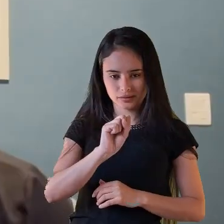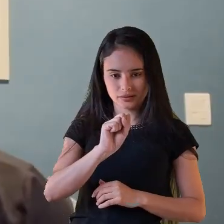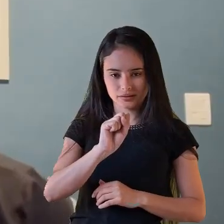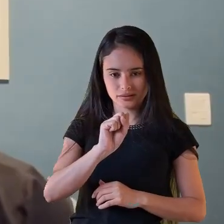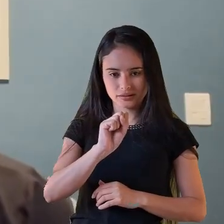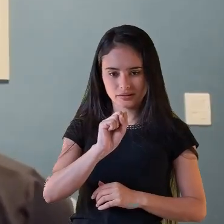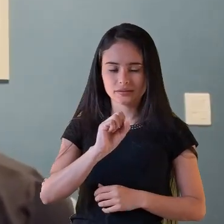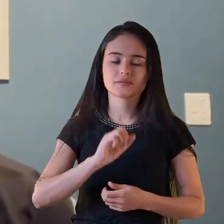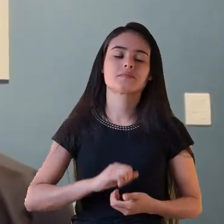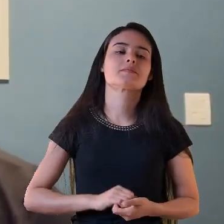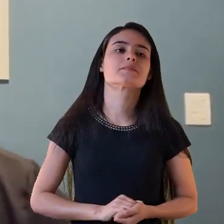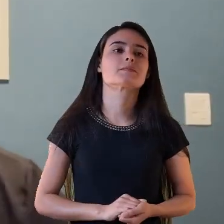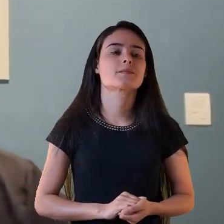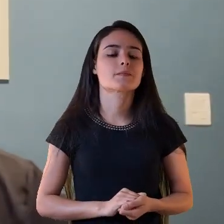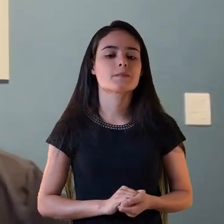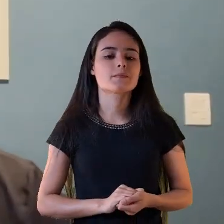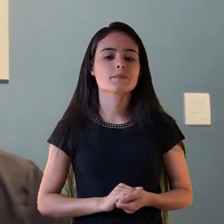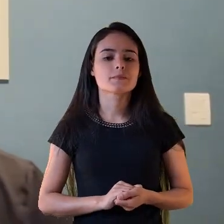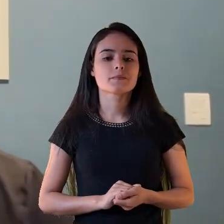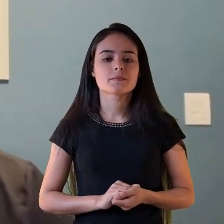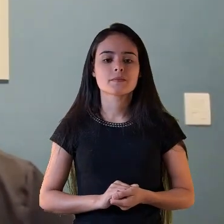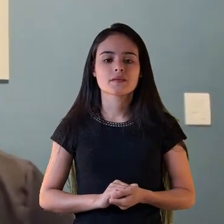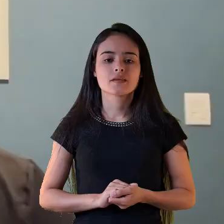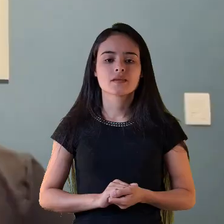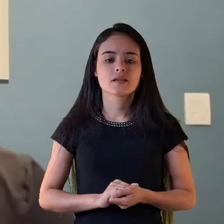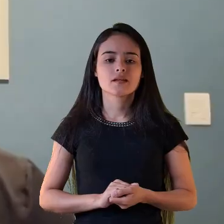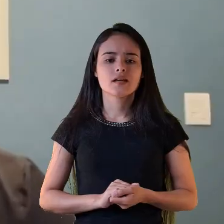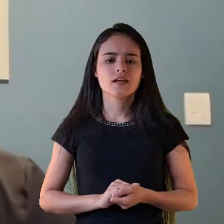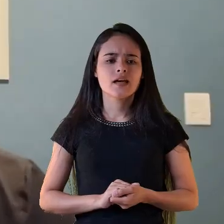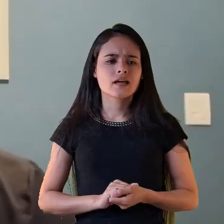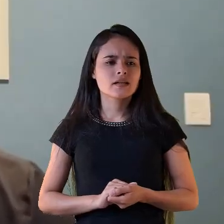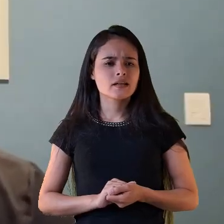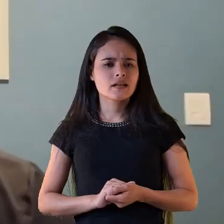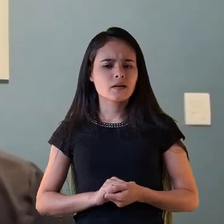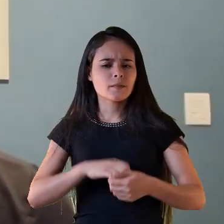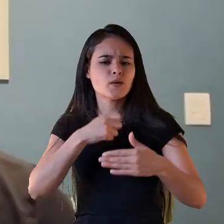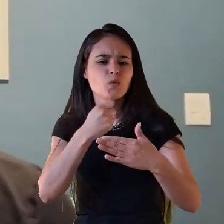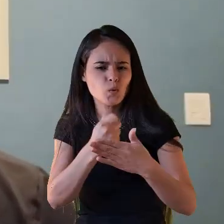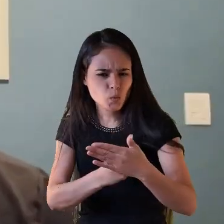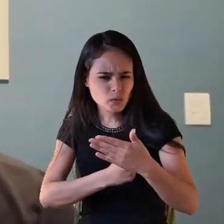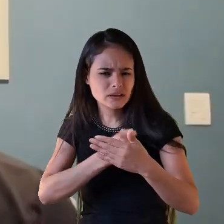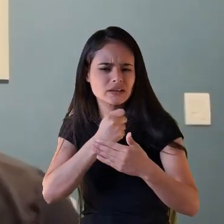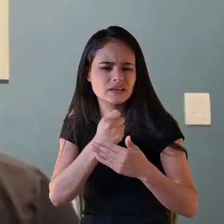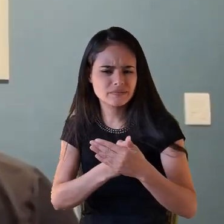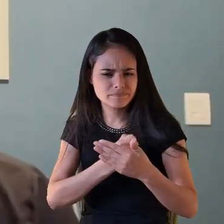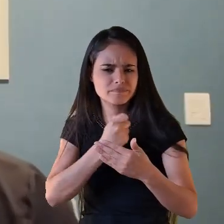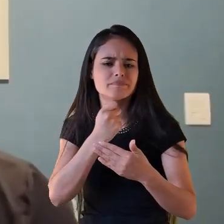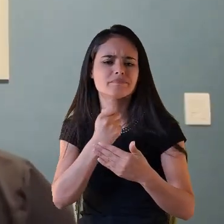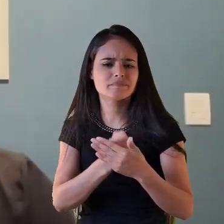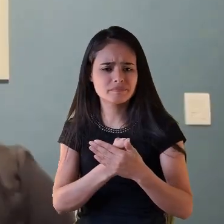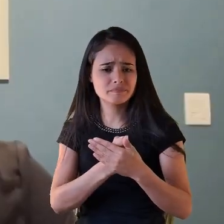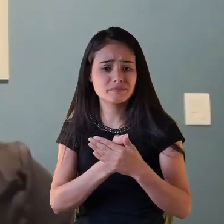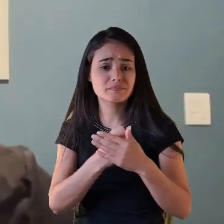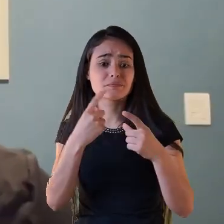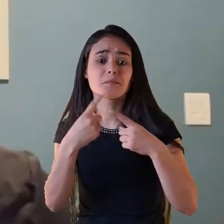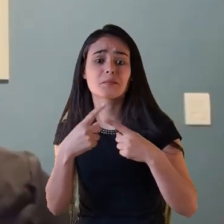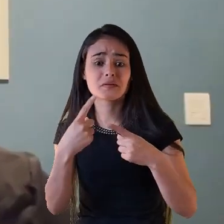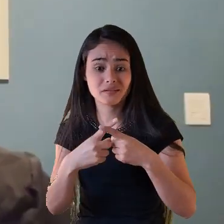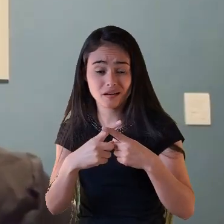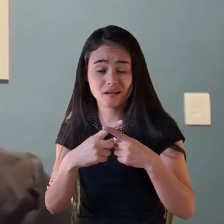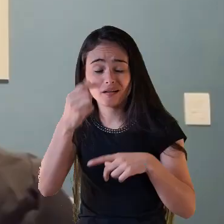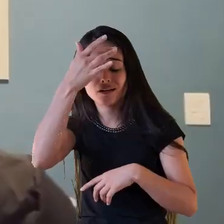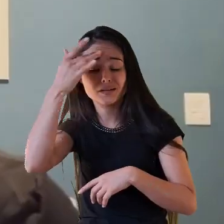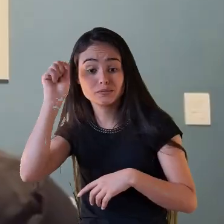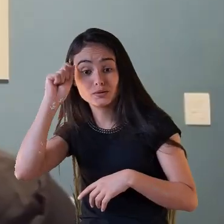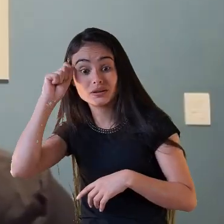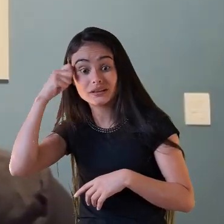dos movimentos negros, que foi uma luta não só para colocar as pessoas negras nas universidades. Hoje em dia nós temos cotas